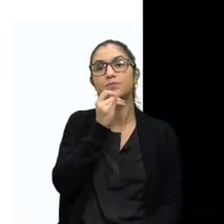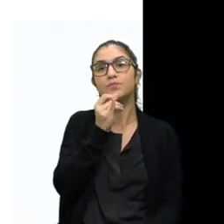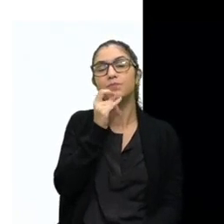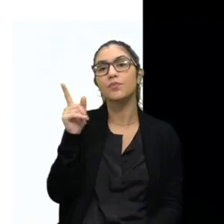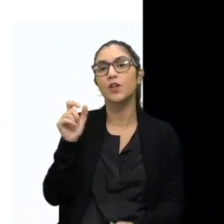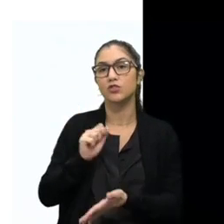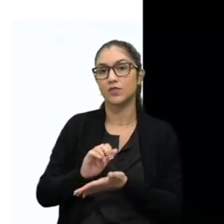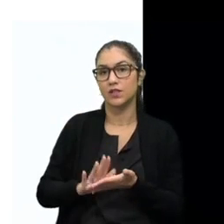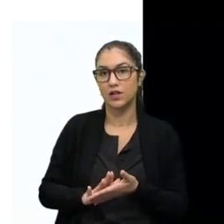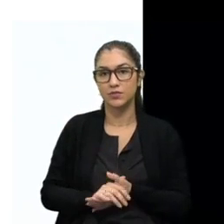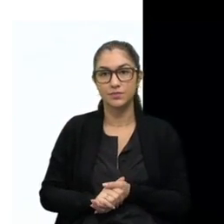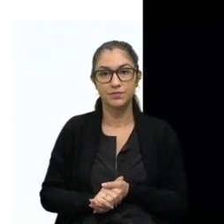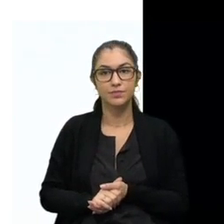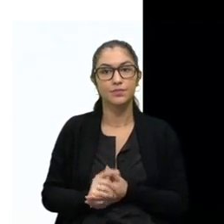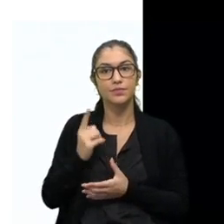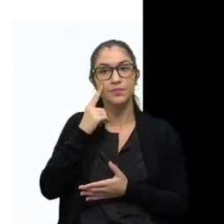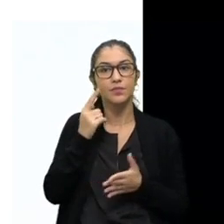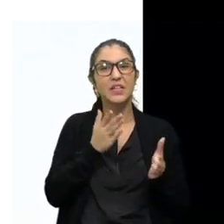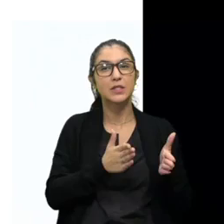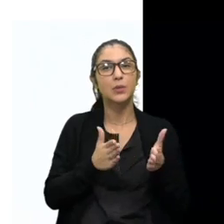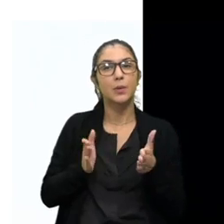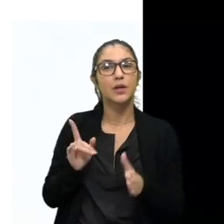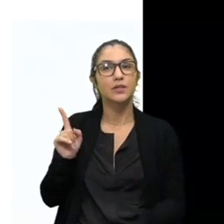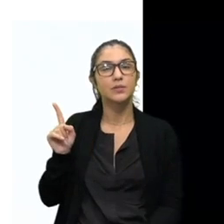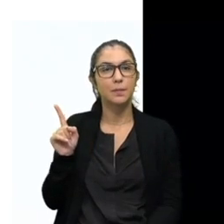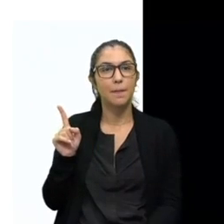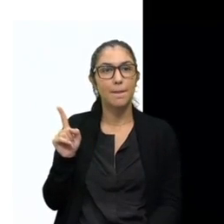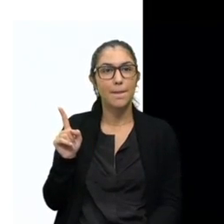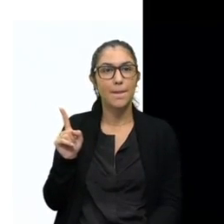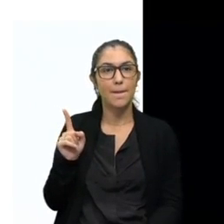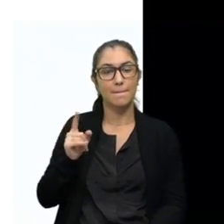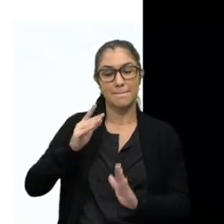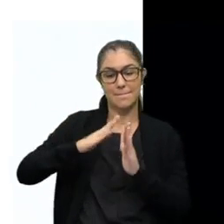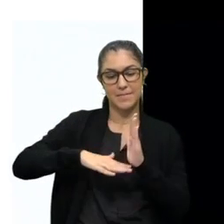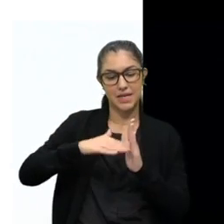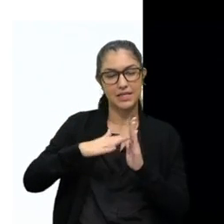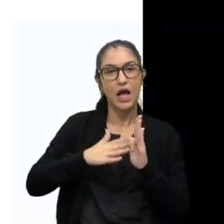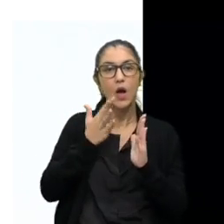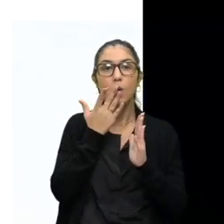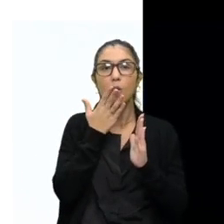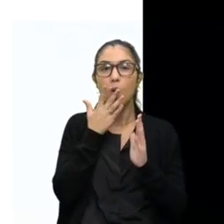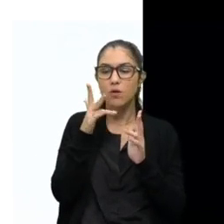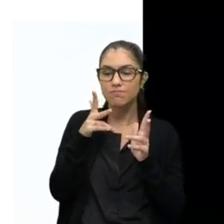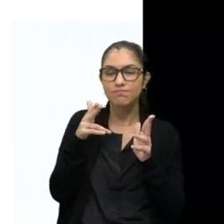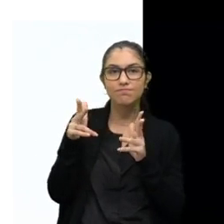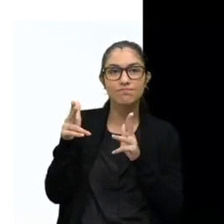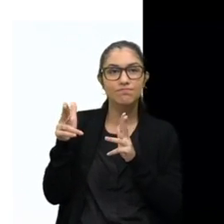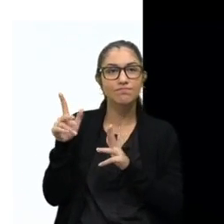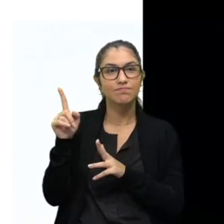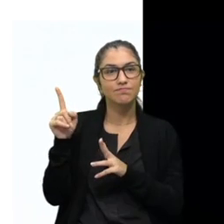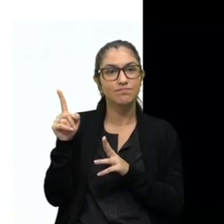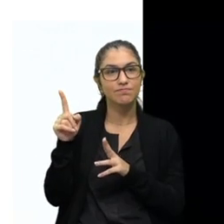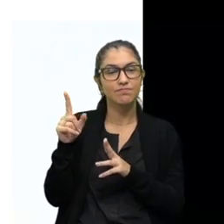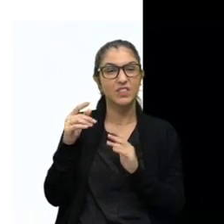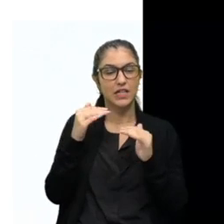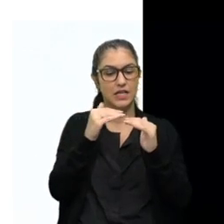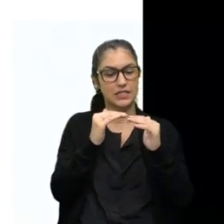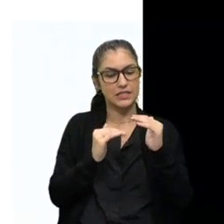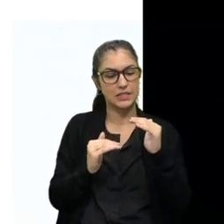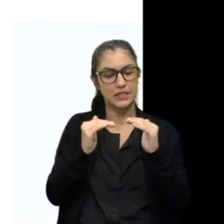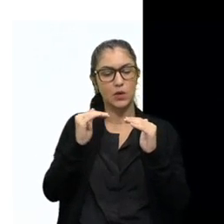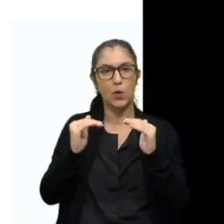de atividade, olha a sequência, essa aqui, né, de pintar com as mesmas cores, confirmando a